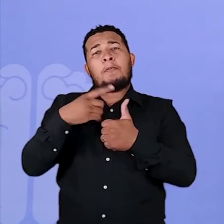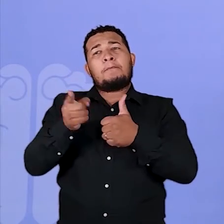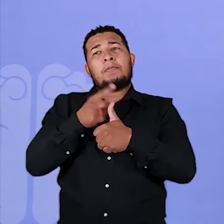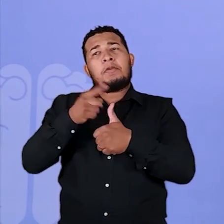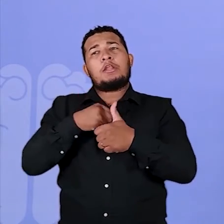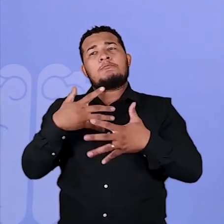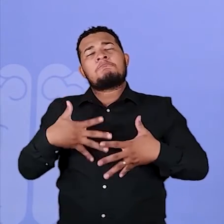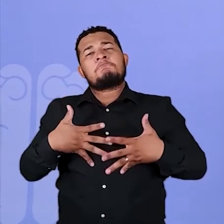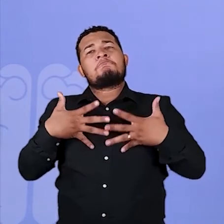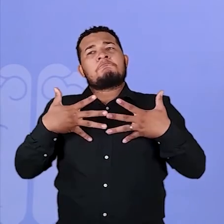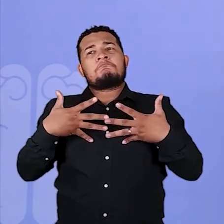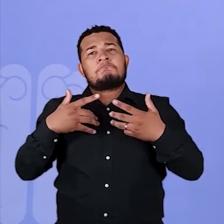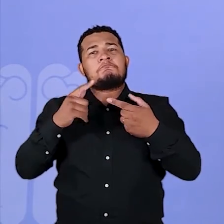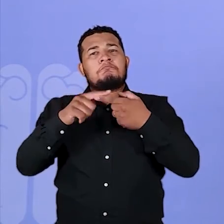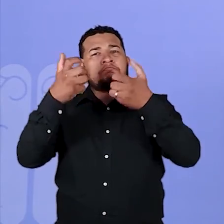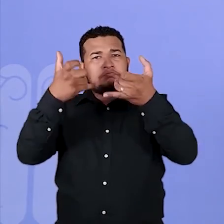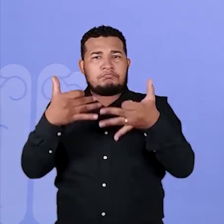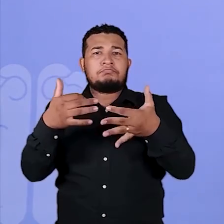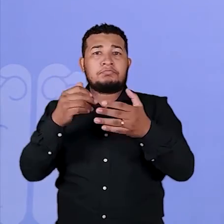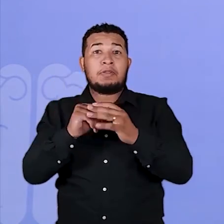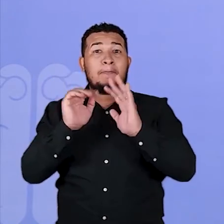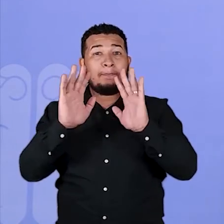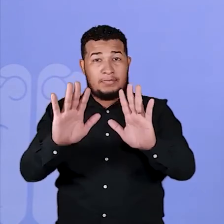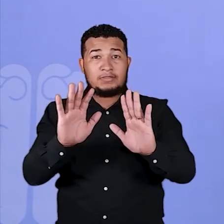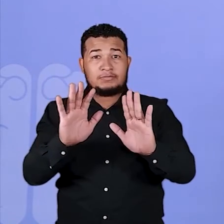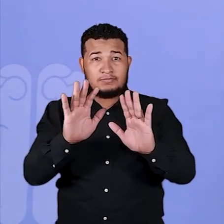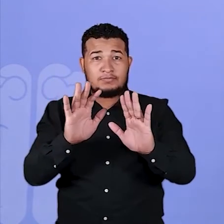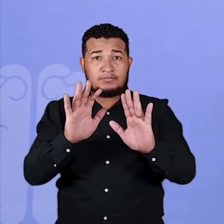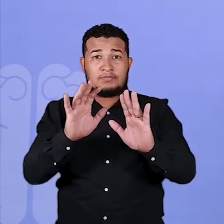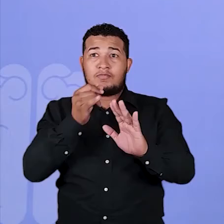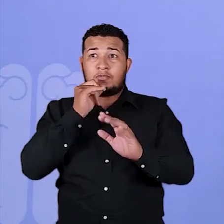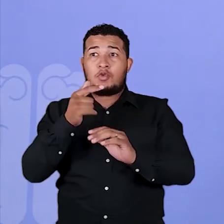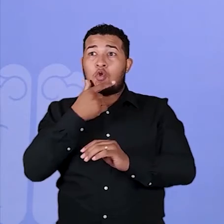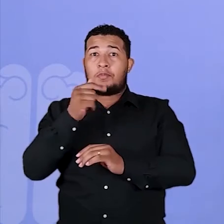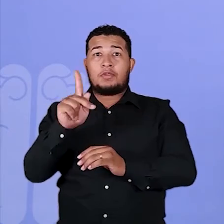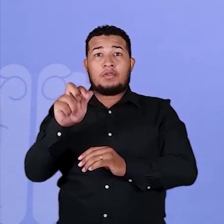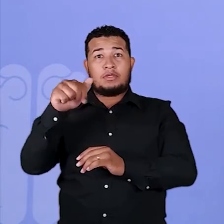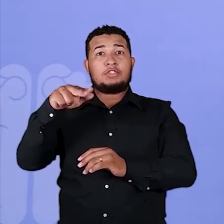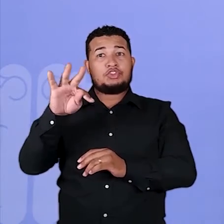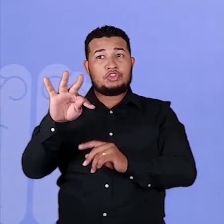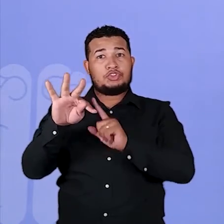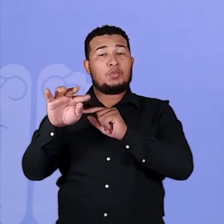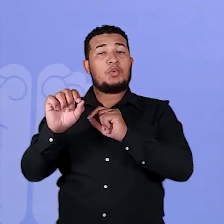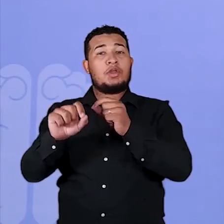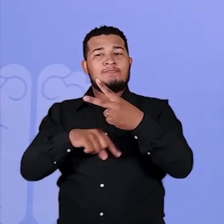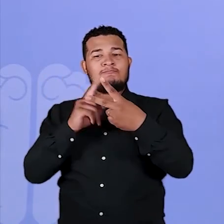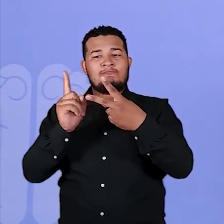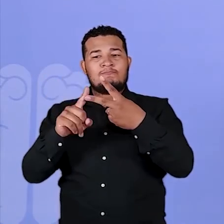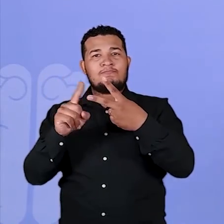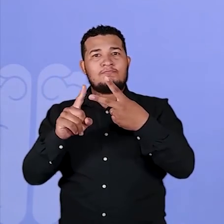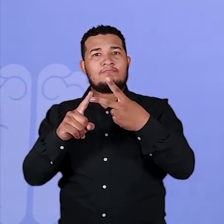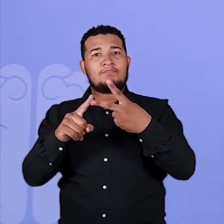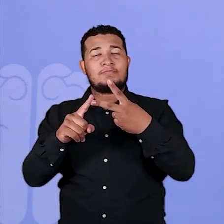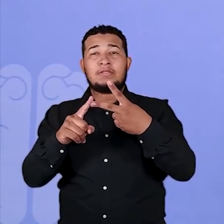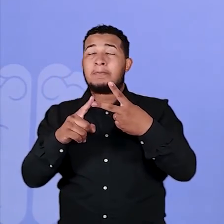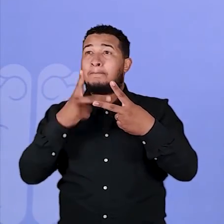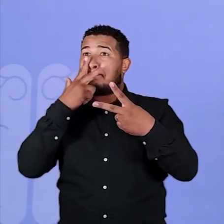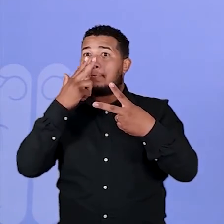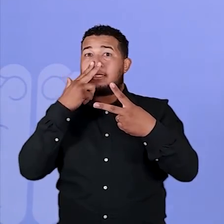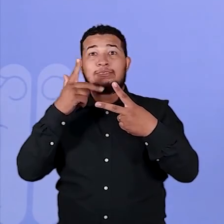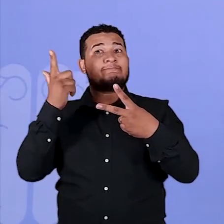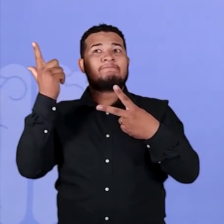primeira forma de satisfazer essa primeira noção de Kant. Mas, para Kant, o segundo